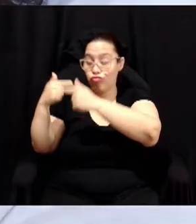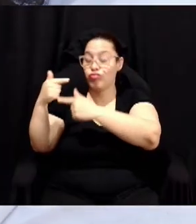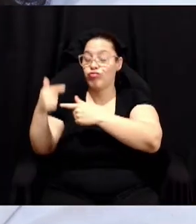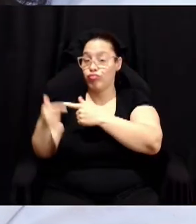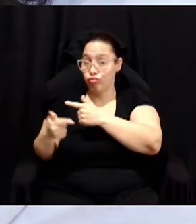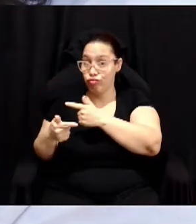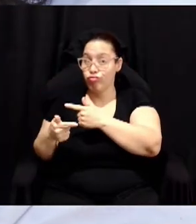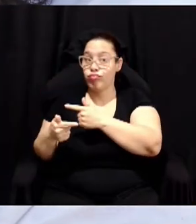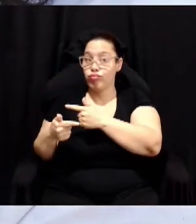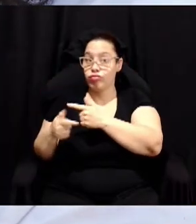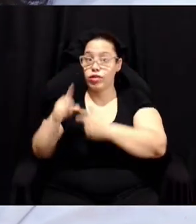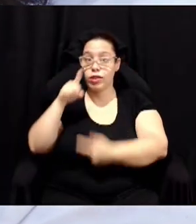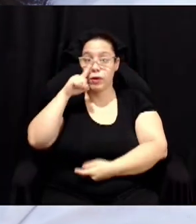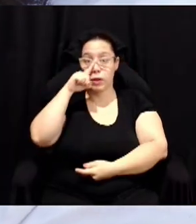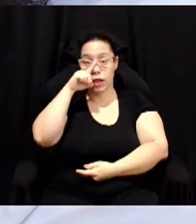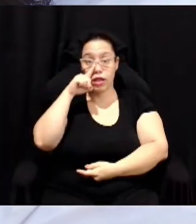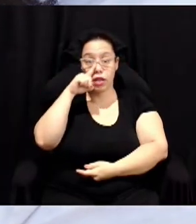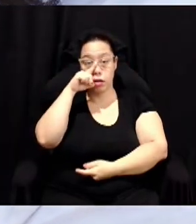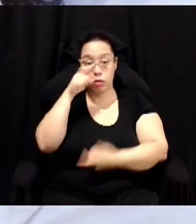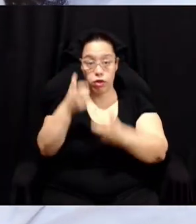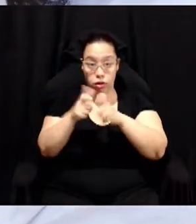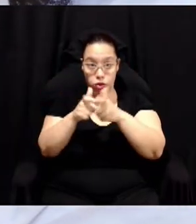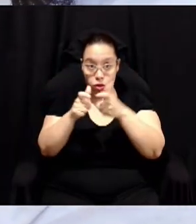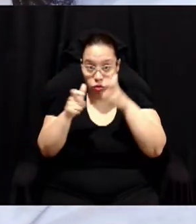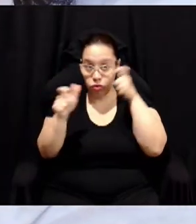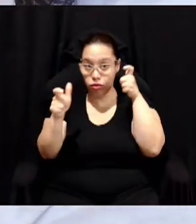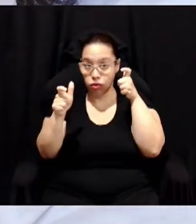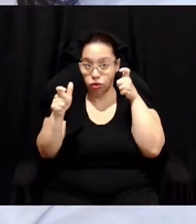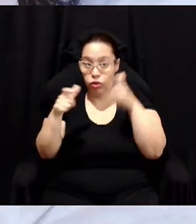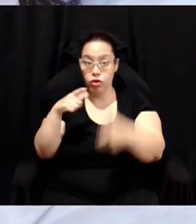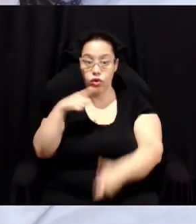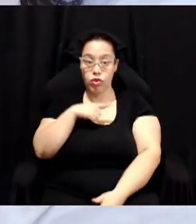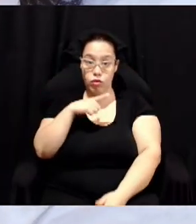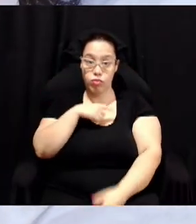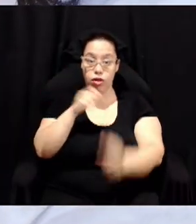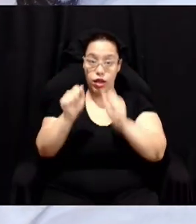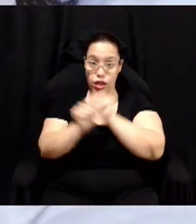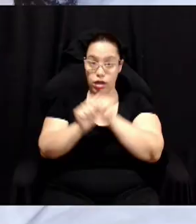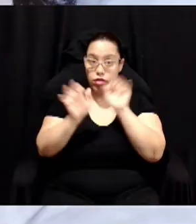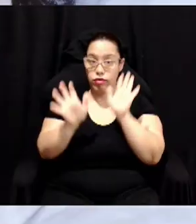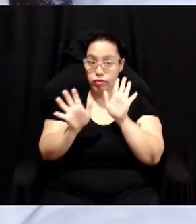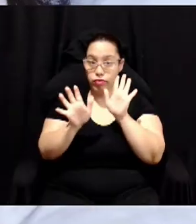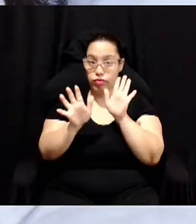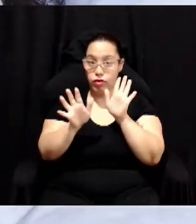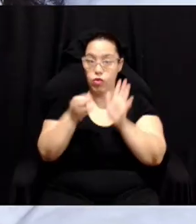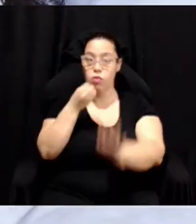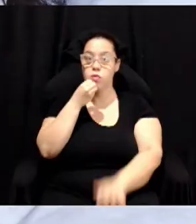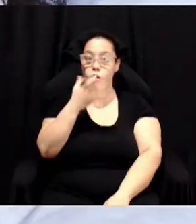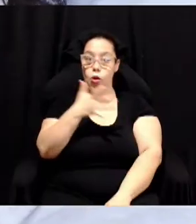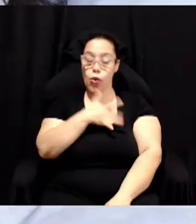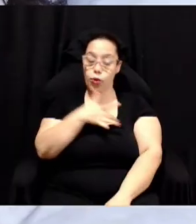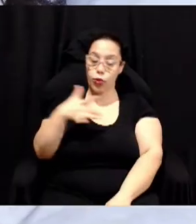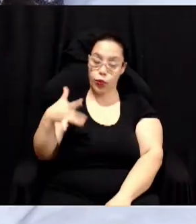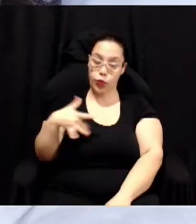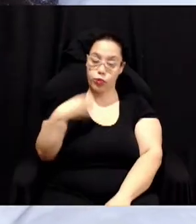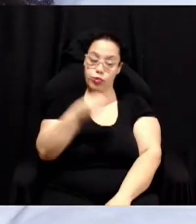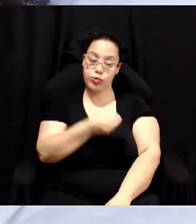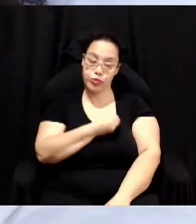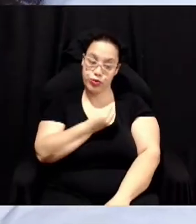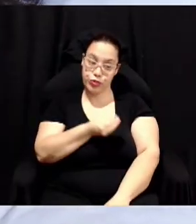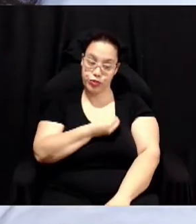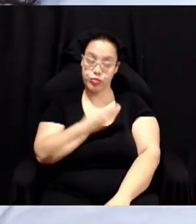riscos aumentem. Só que existe uma coisa bem clara: um bom estilo de vida, um bom estilo de